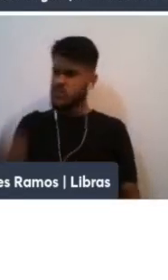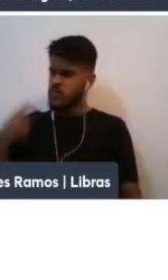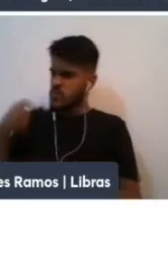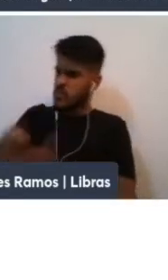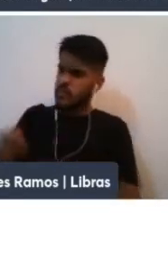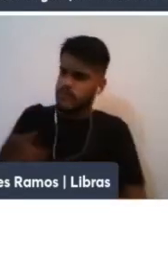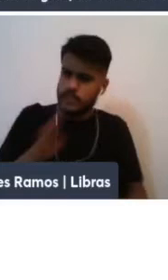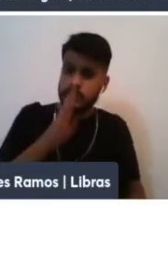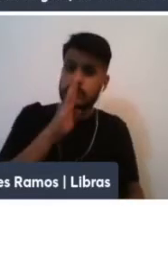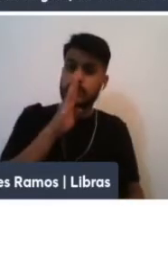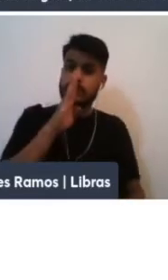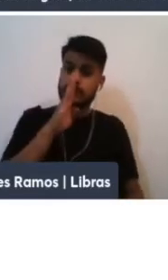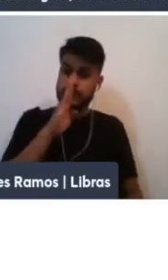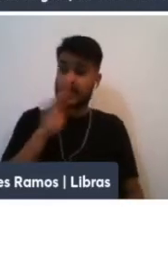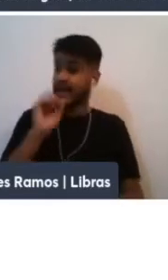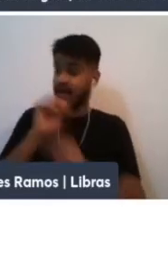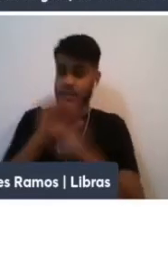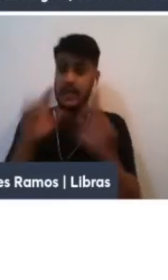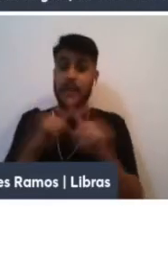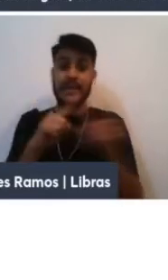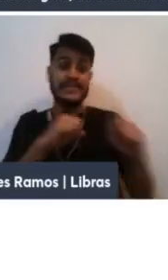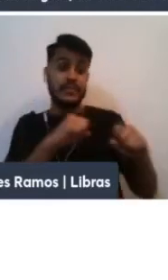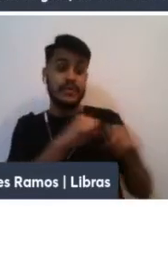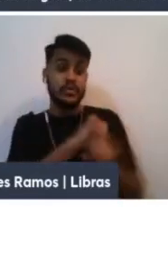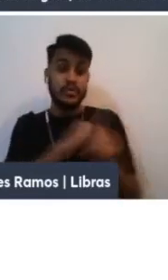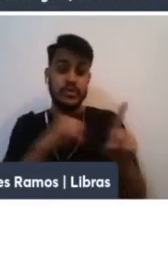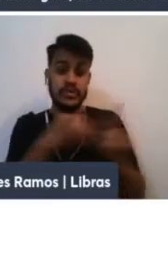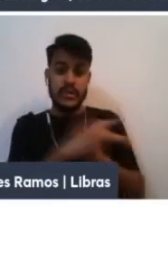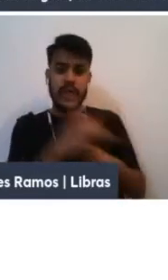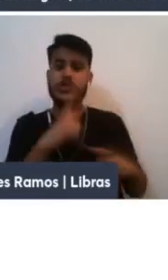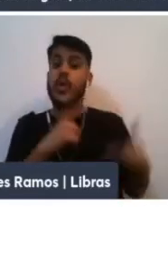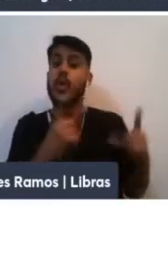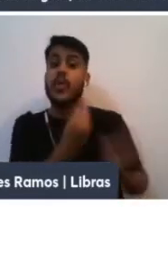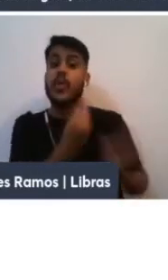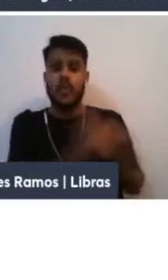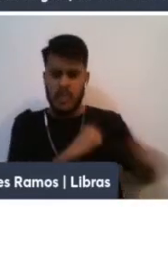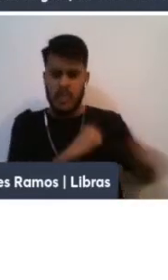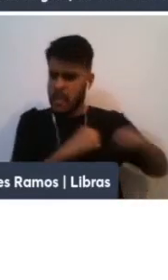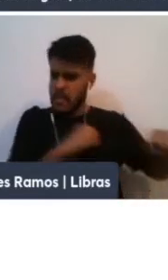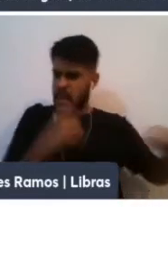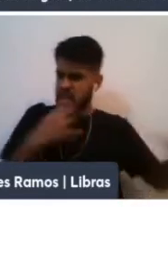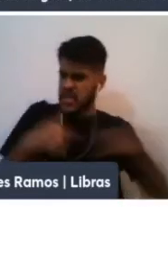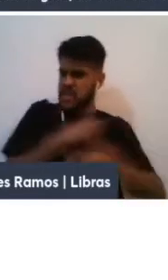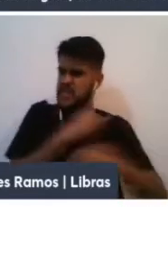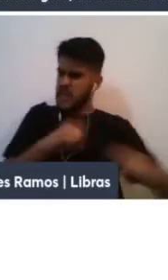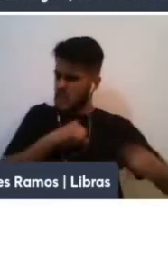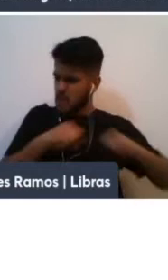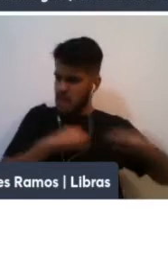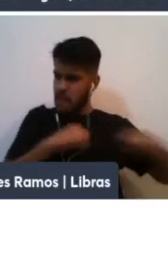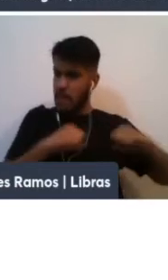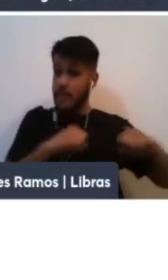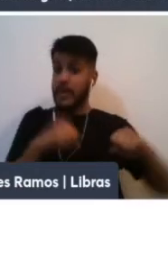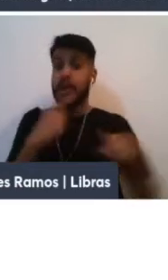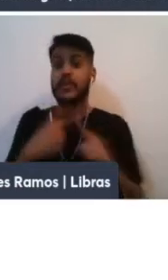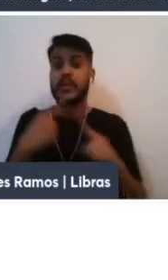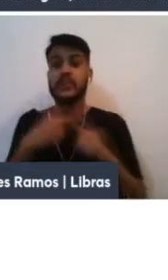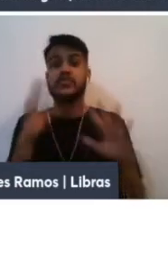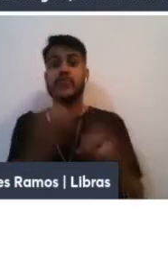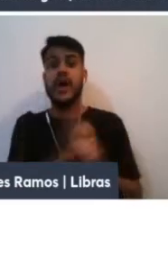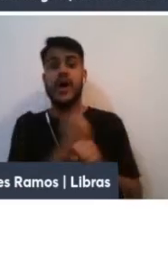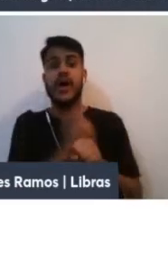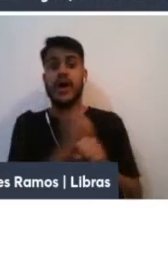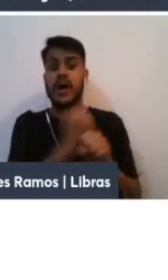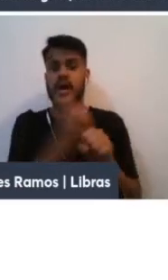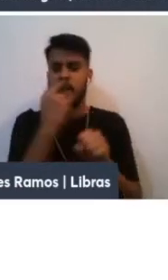uma sociedade que estava ali se mobilizando, né? Que estava com uma energia muito grande pulsando, né? Depois dessas décadas de